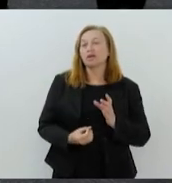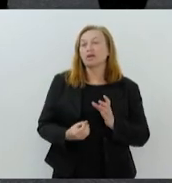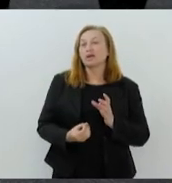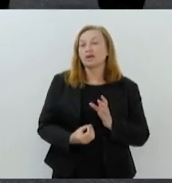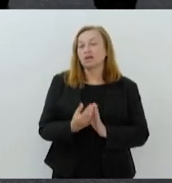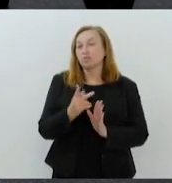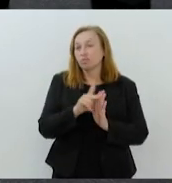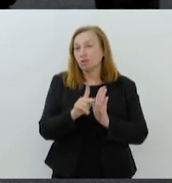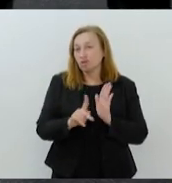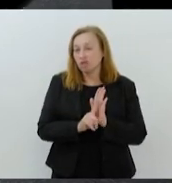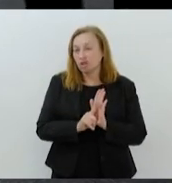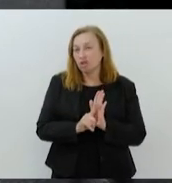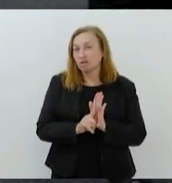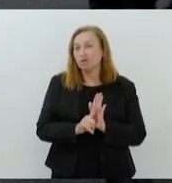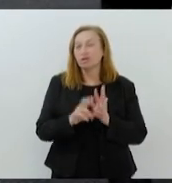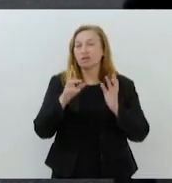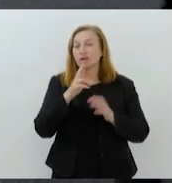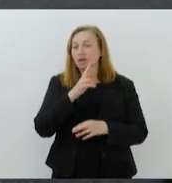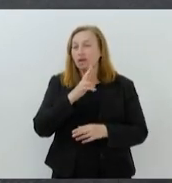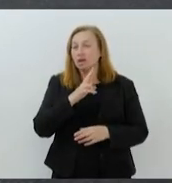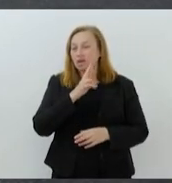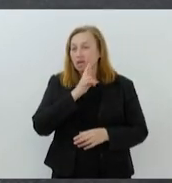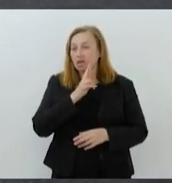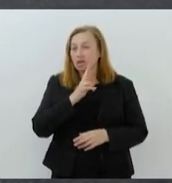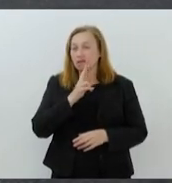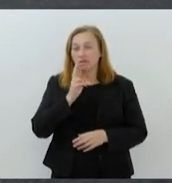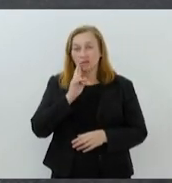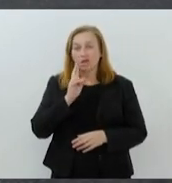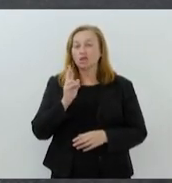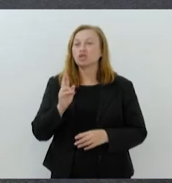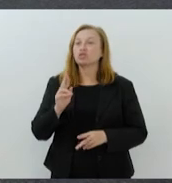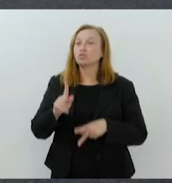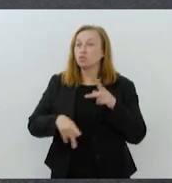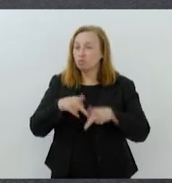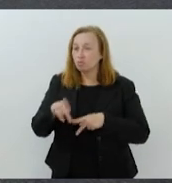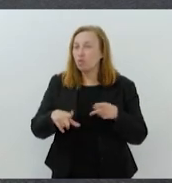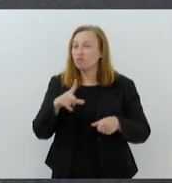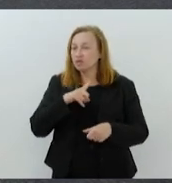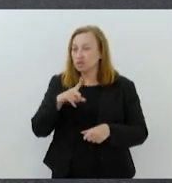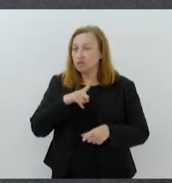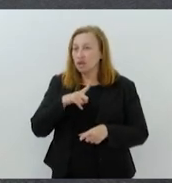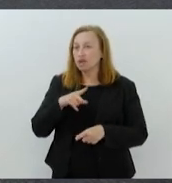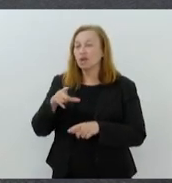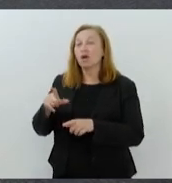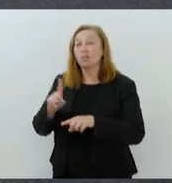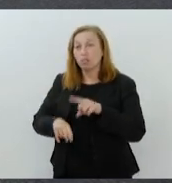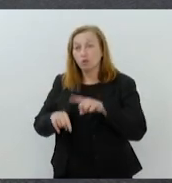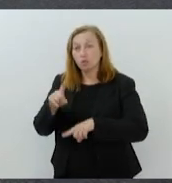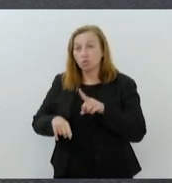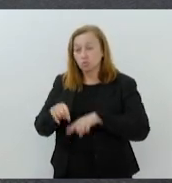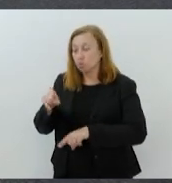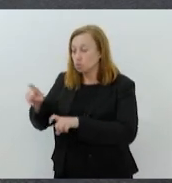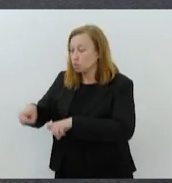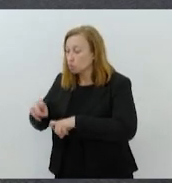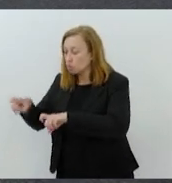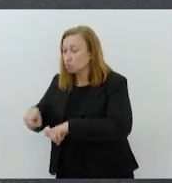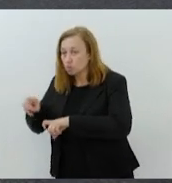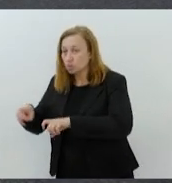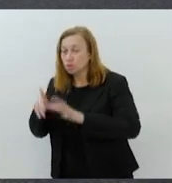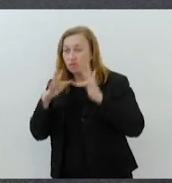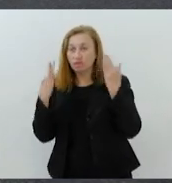que restaurantes populares, por exemplo, adquiram produtos da agricultura familiar, dos pescadores